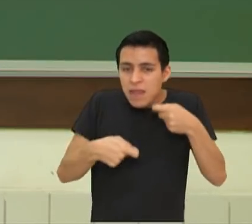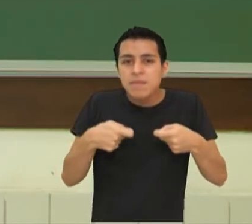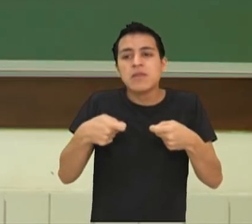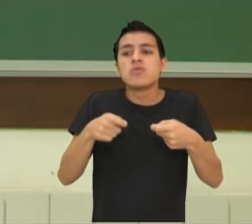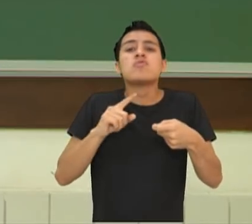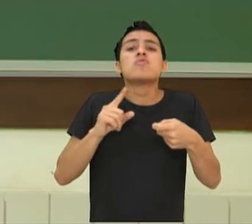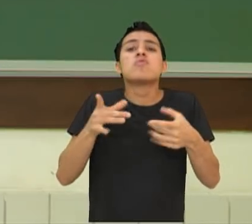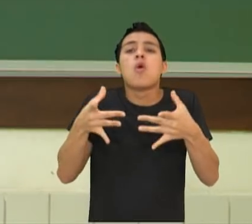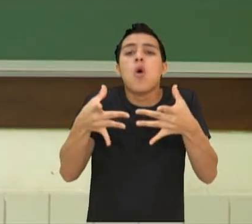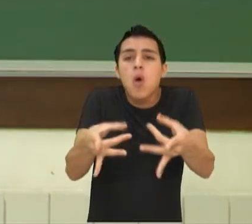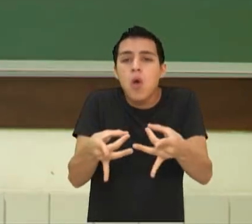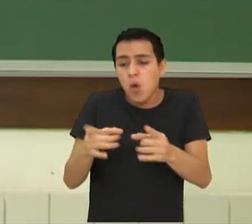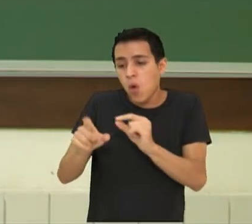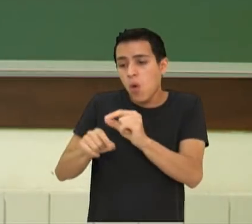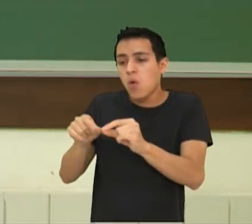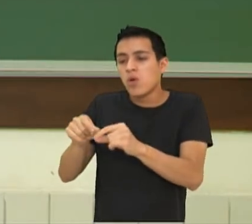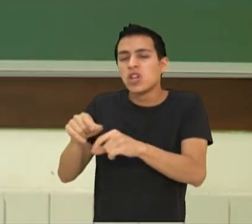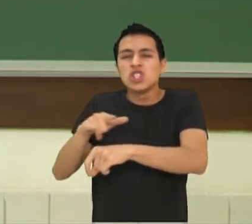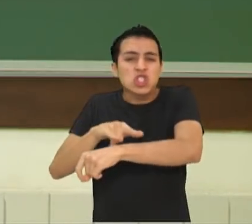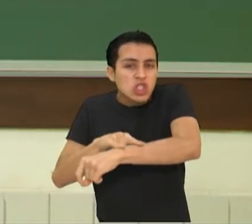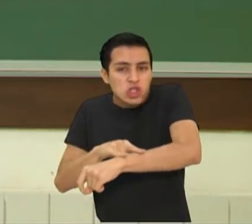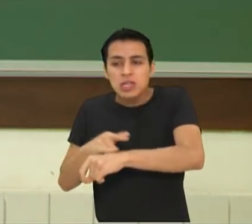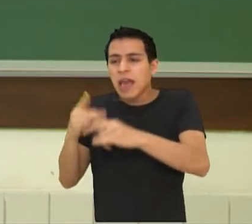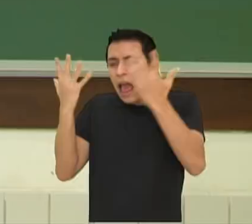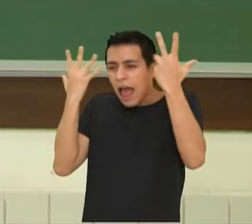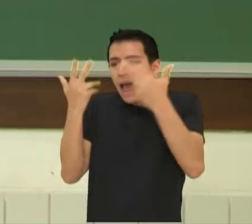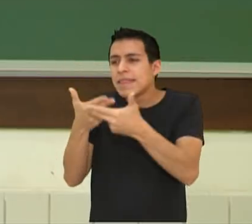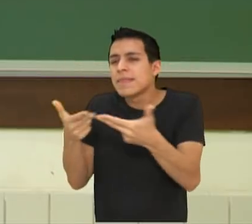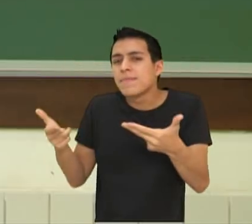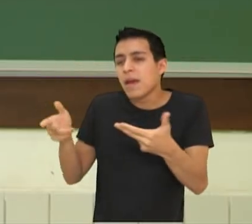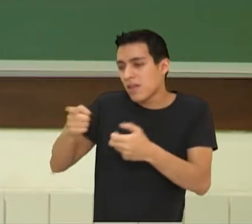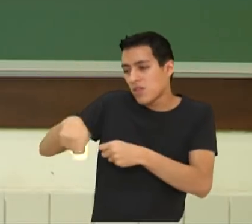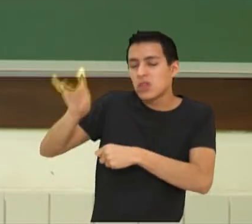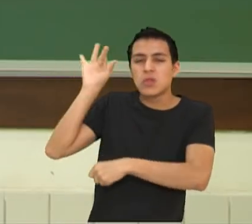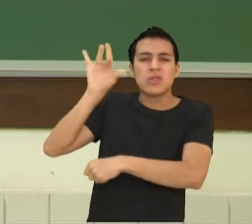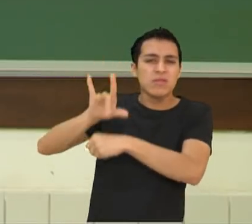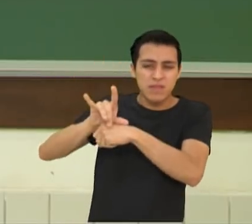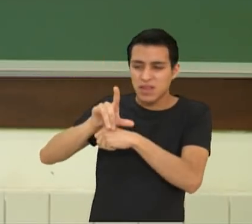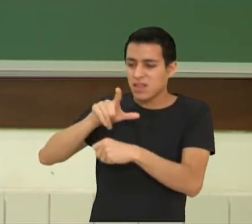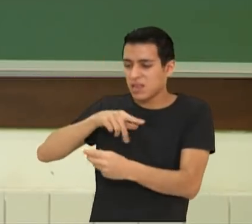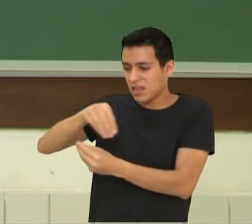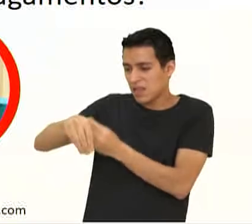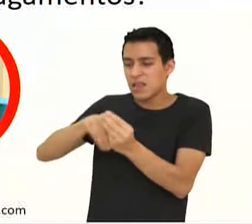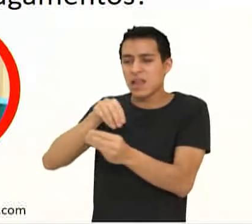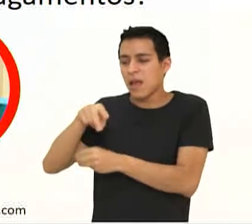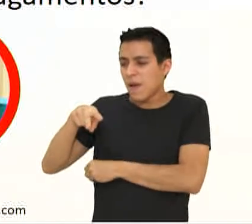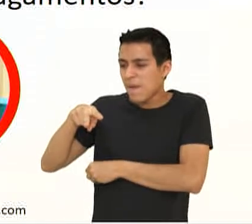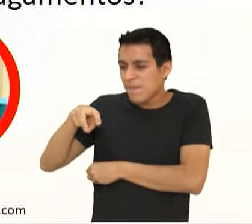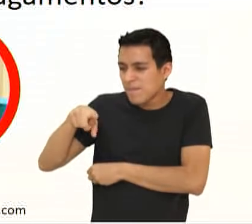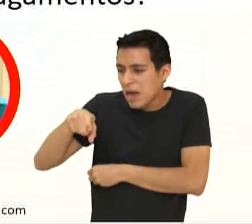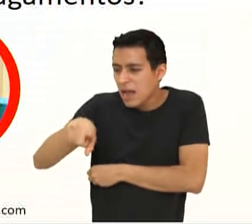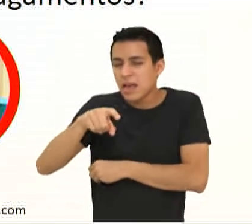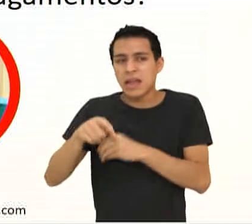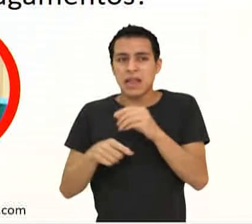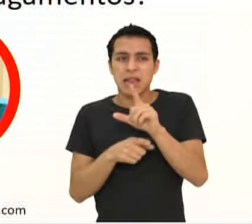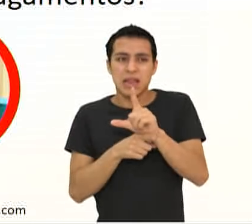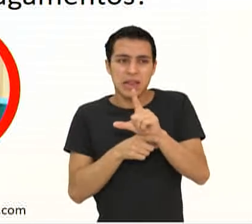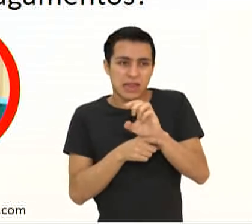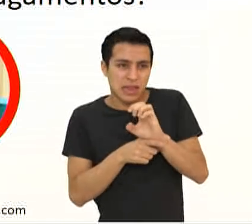urina de animais que estão doentes, estão infectados com essa bactéria chamada